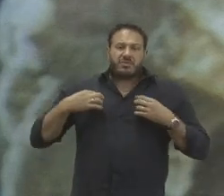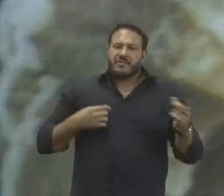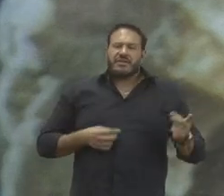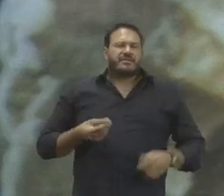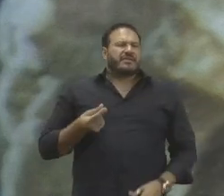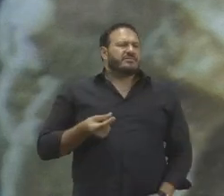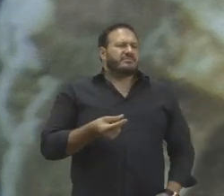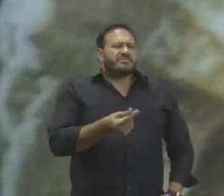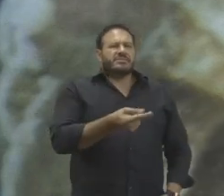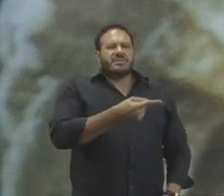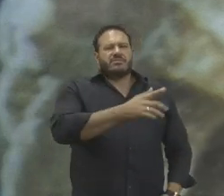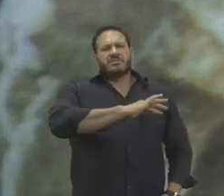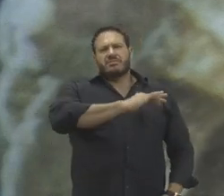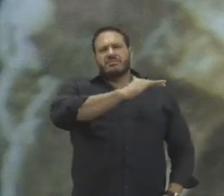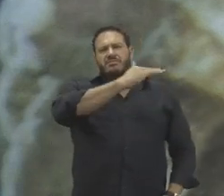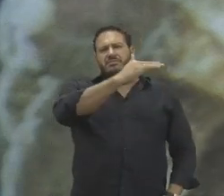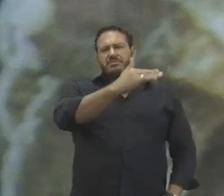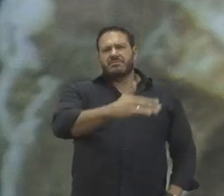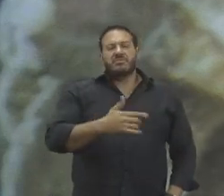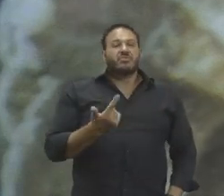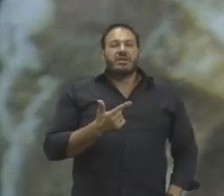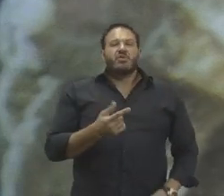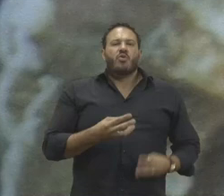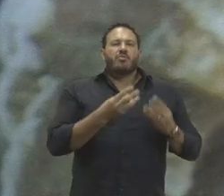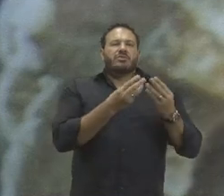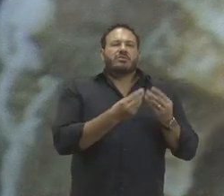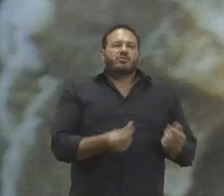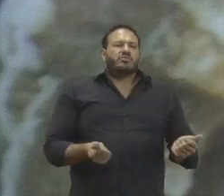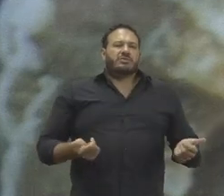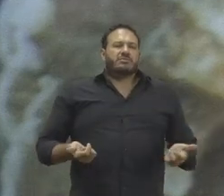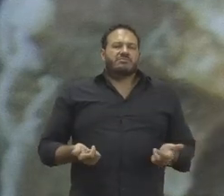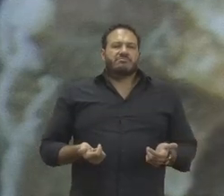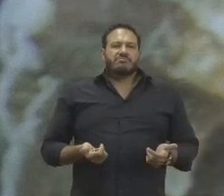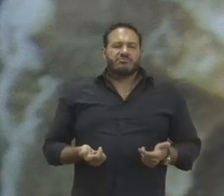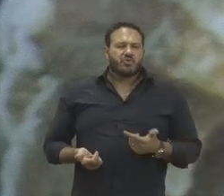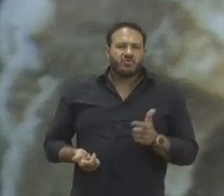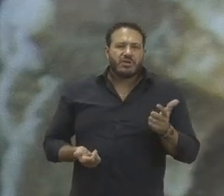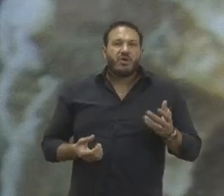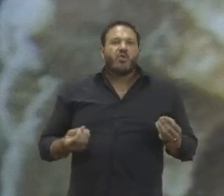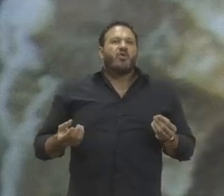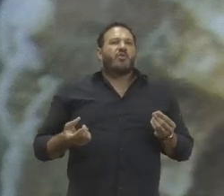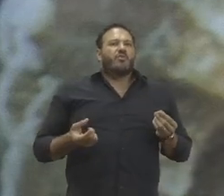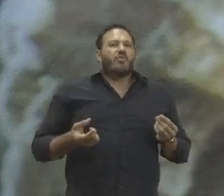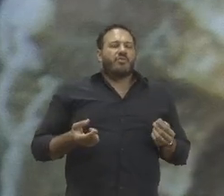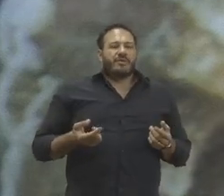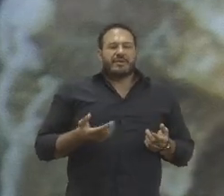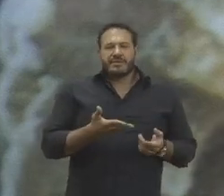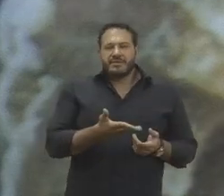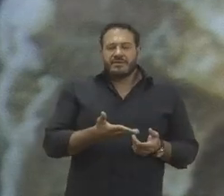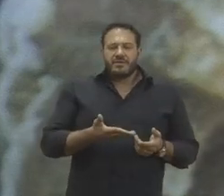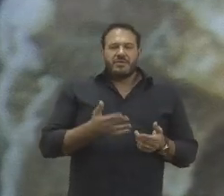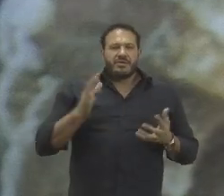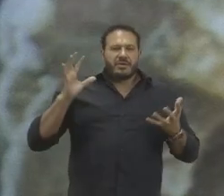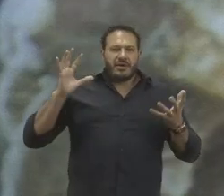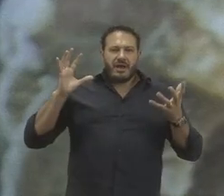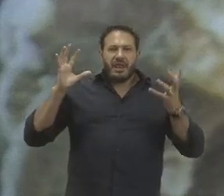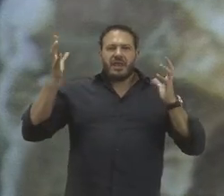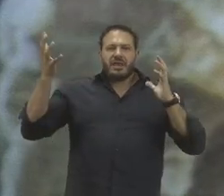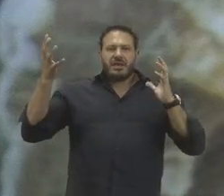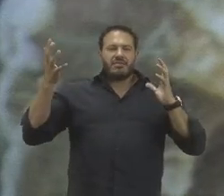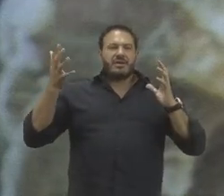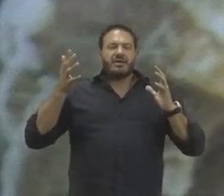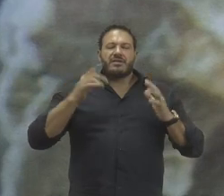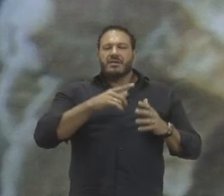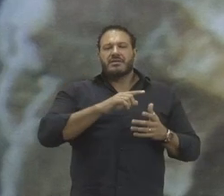tempo né porque não não tem nem como destruir direito né aquilo até até o o clima dar jeito